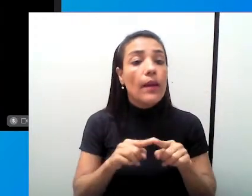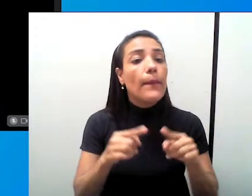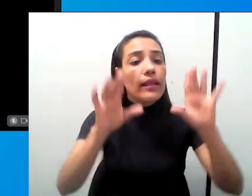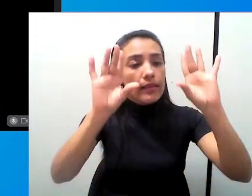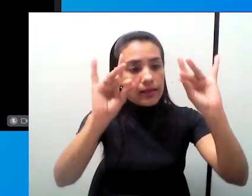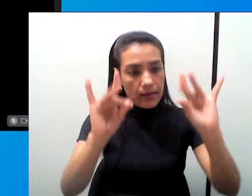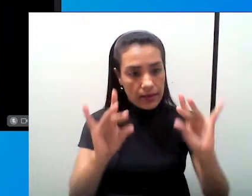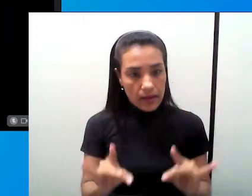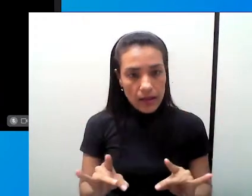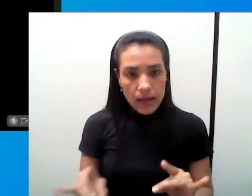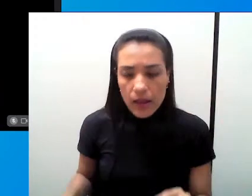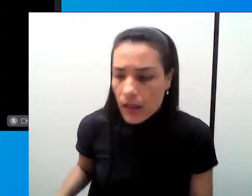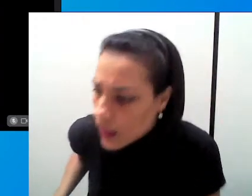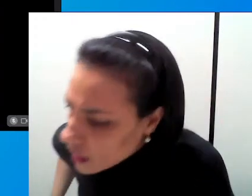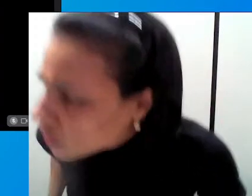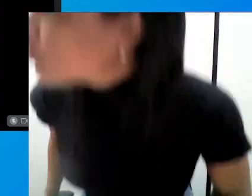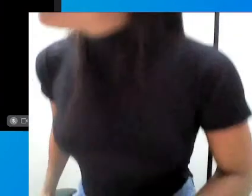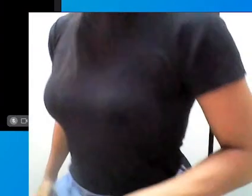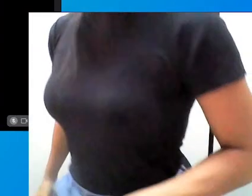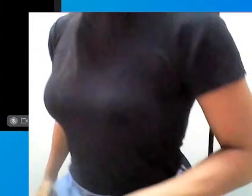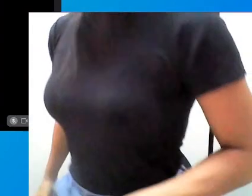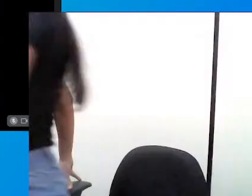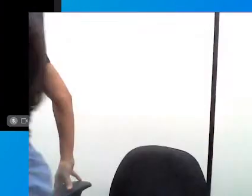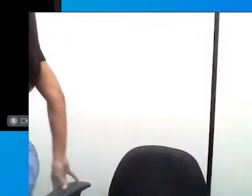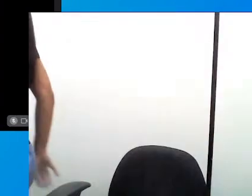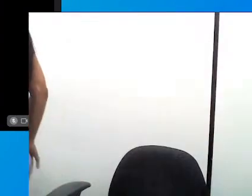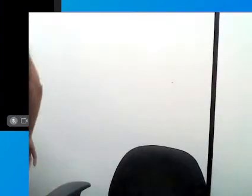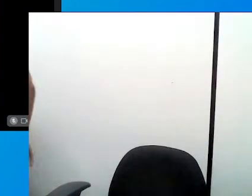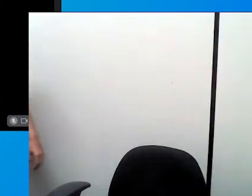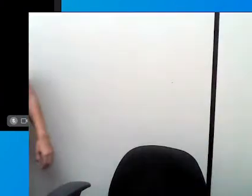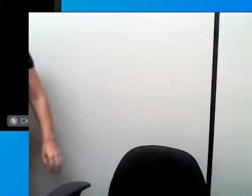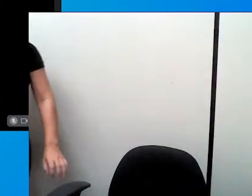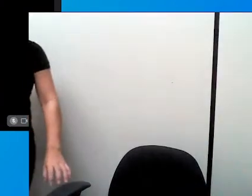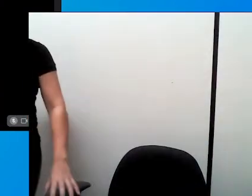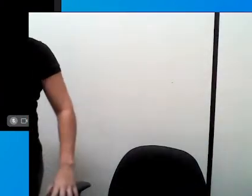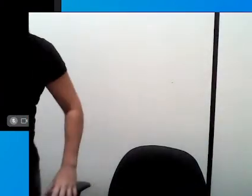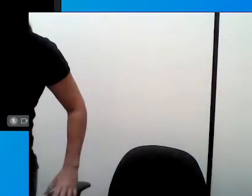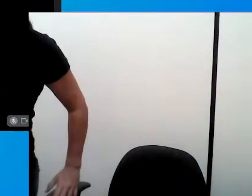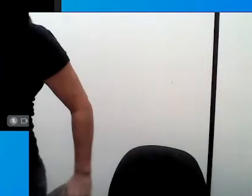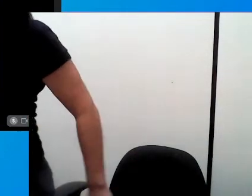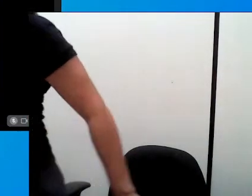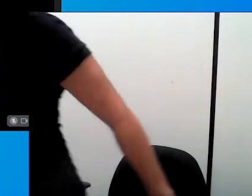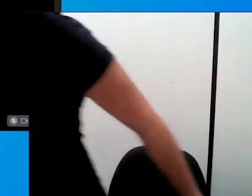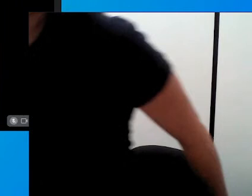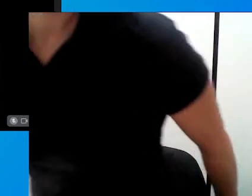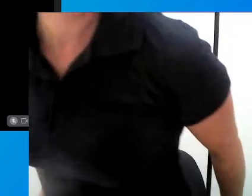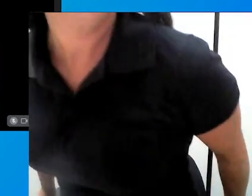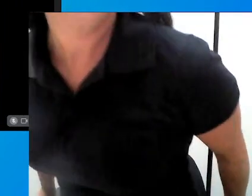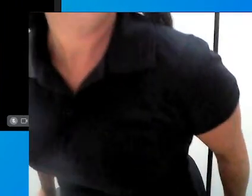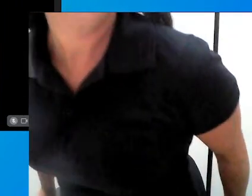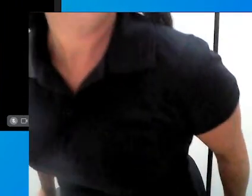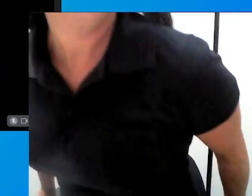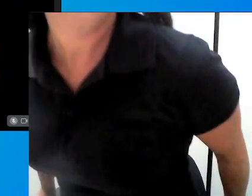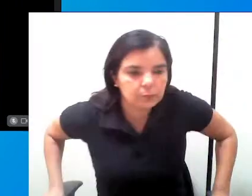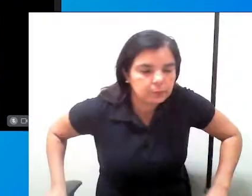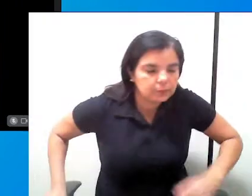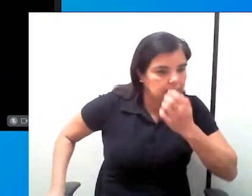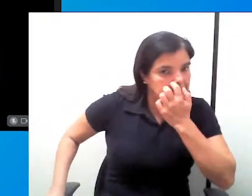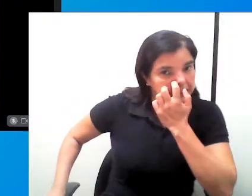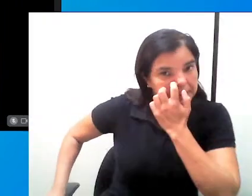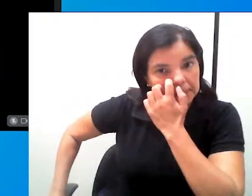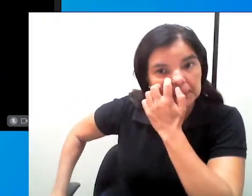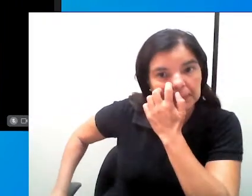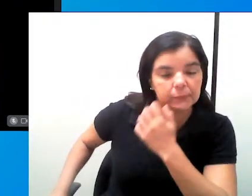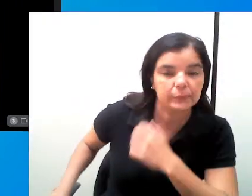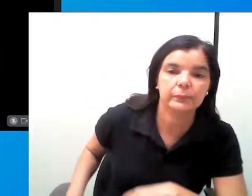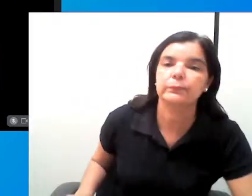detalhada. E aí, quando eu trago o primeiro slide, eu já apresento a missão, a visão e os valores que estão no